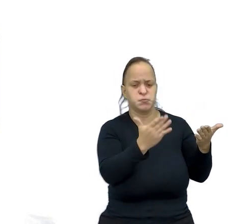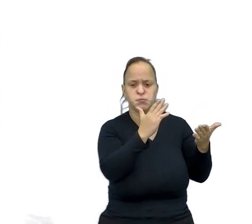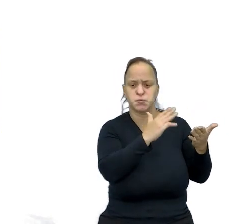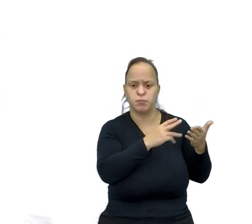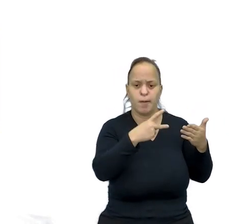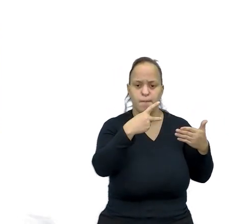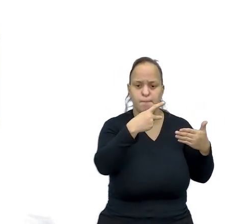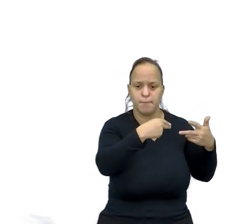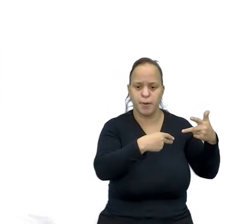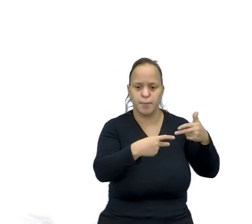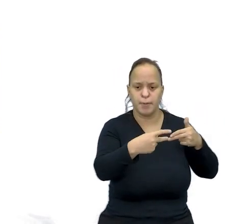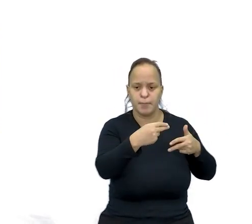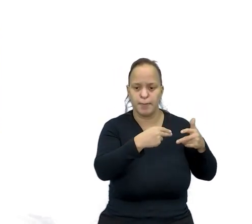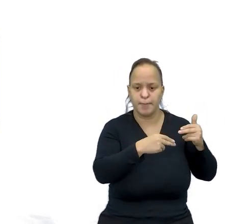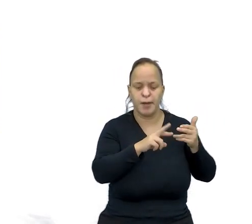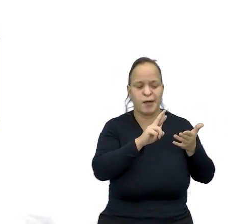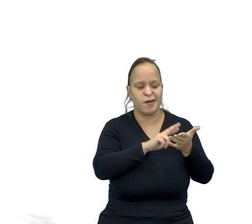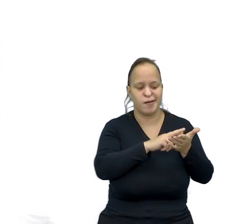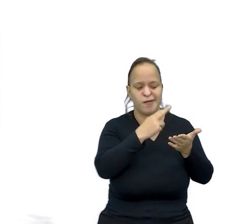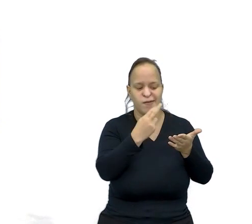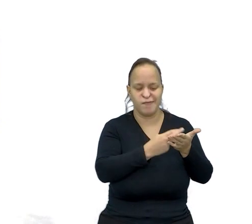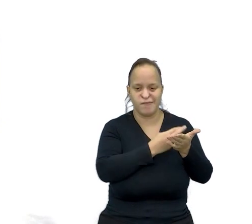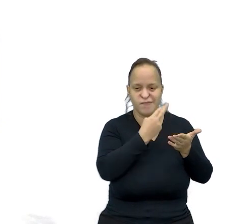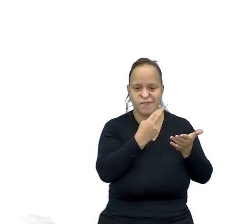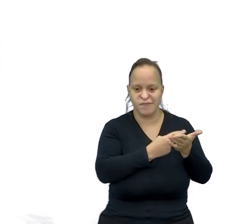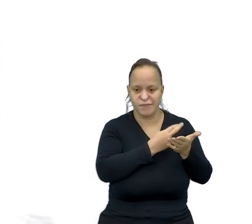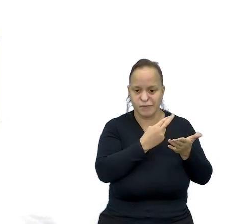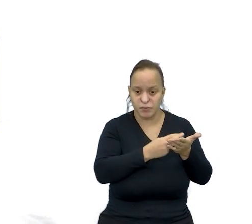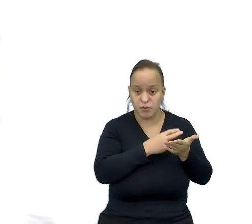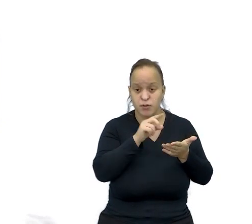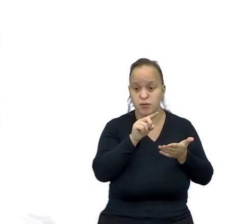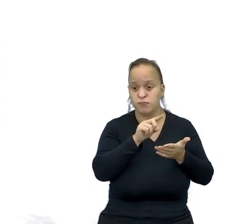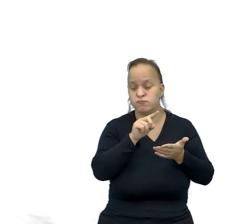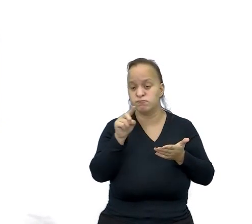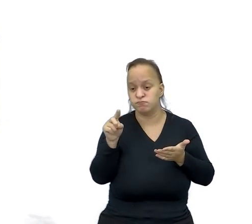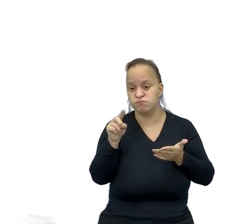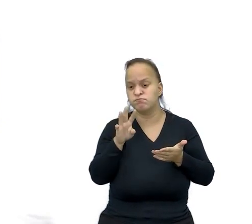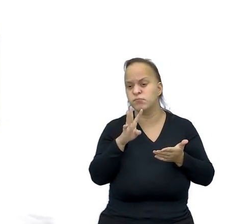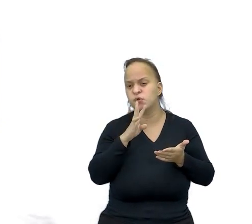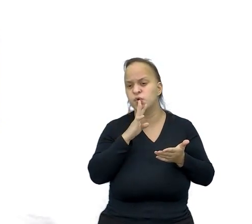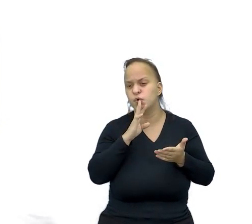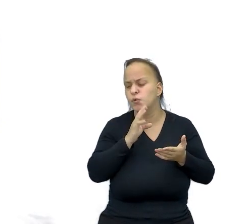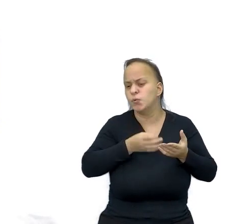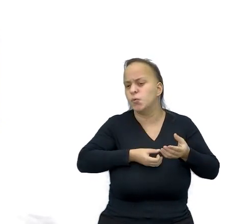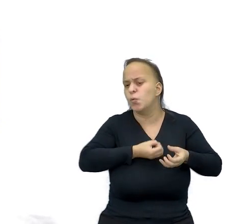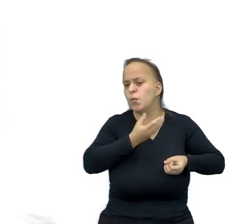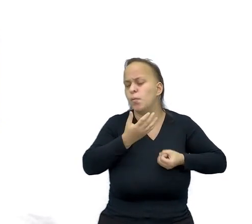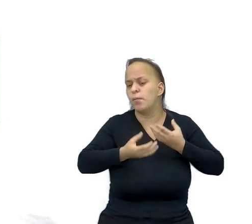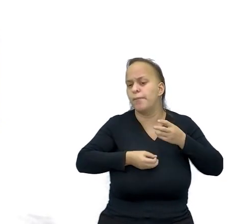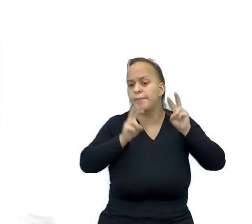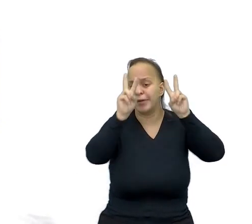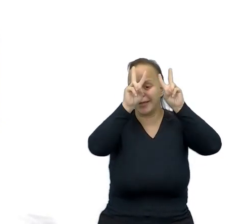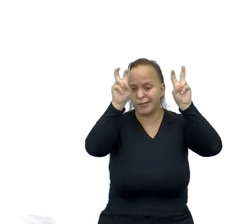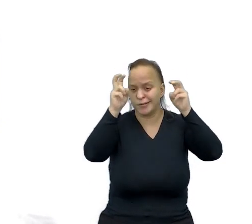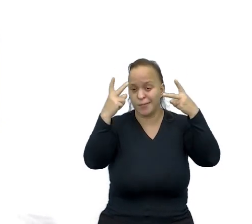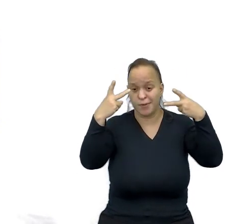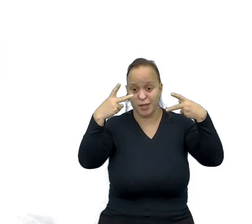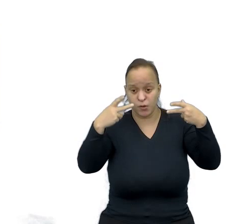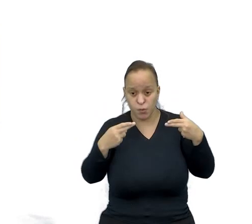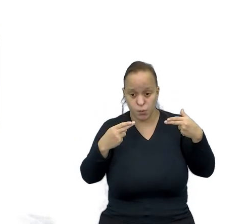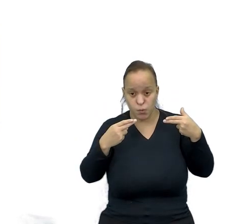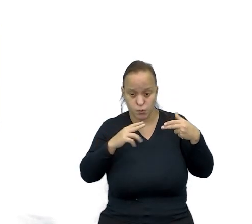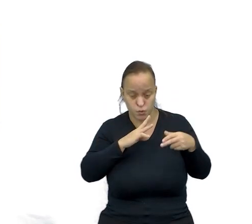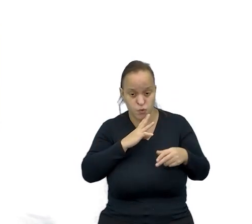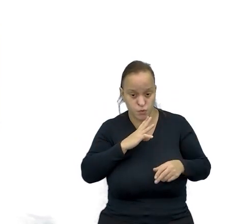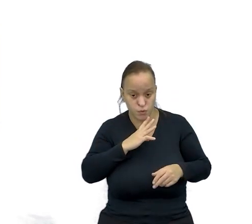o mesmo tema. Letra E, você conhece outro poema com essa temática? Que tal fazer uma pesquisa